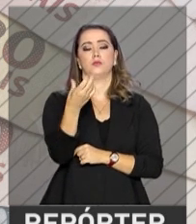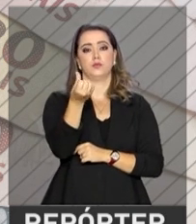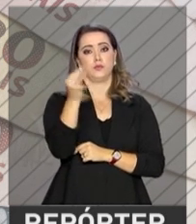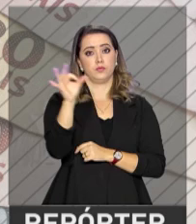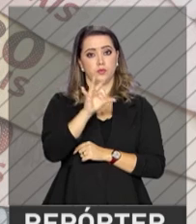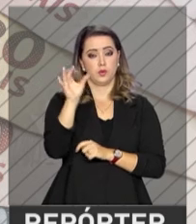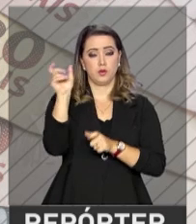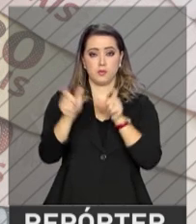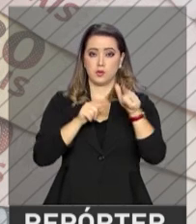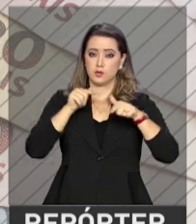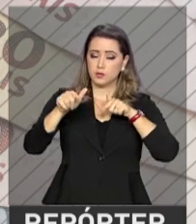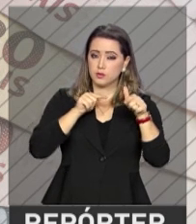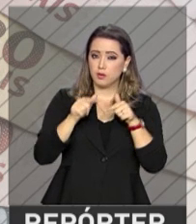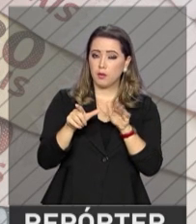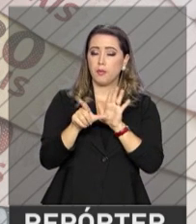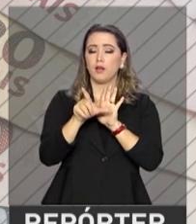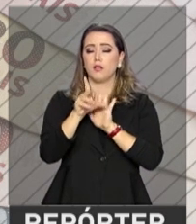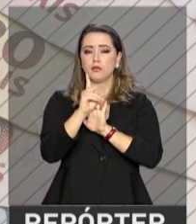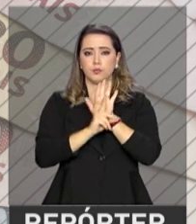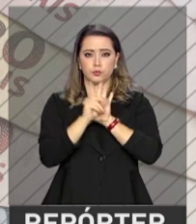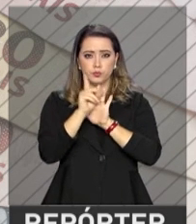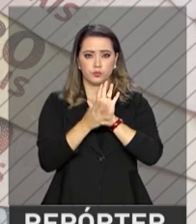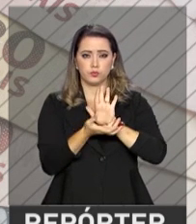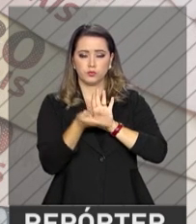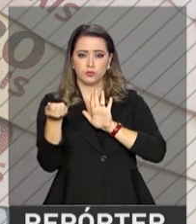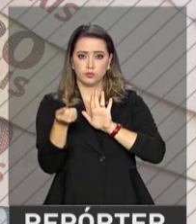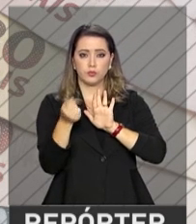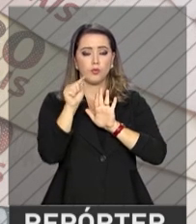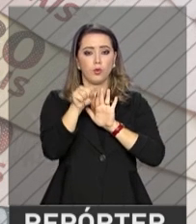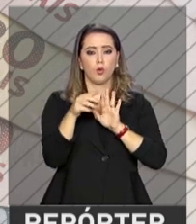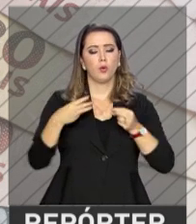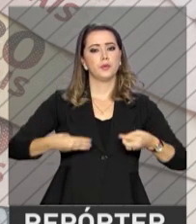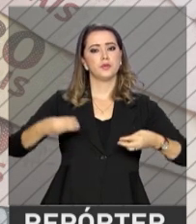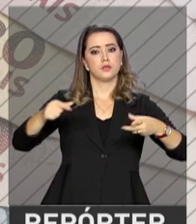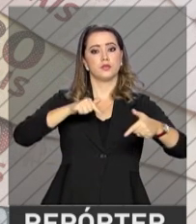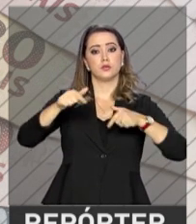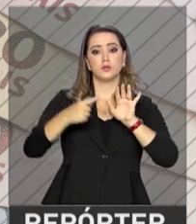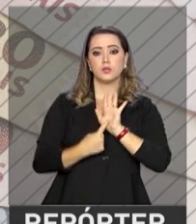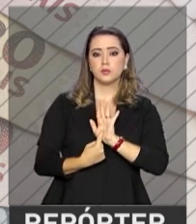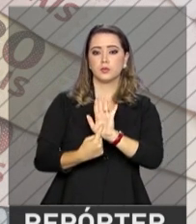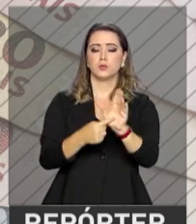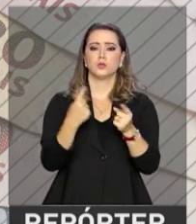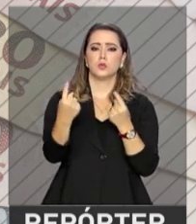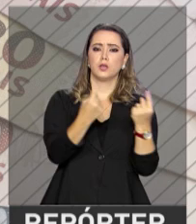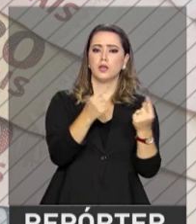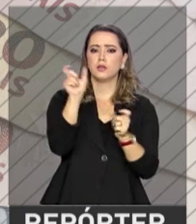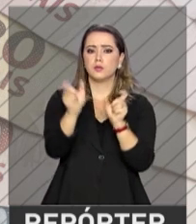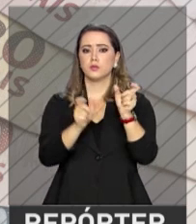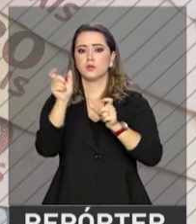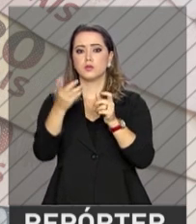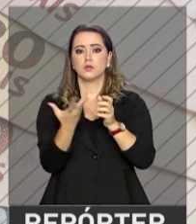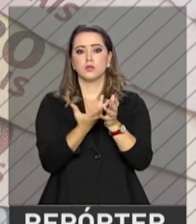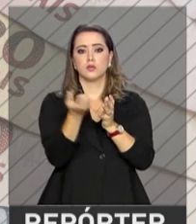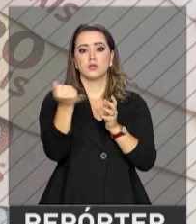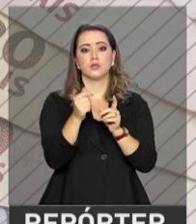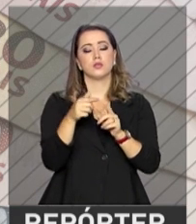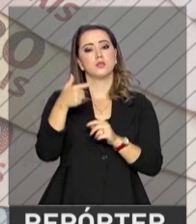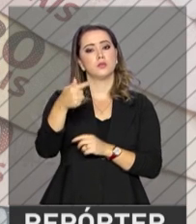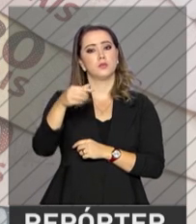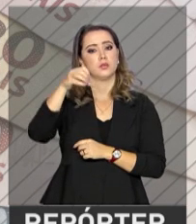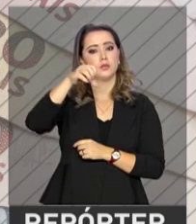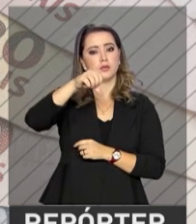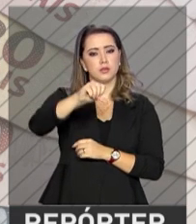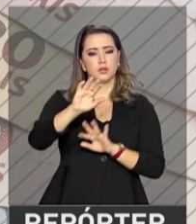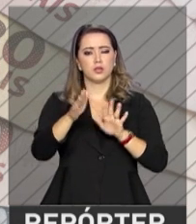com direito ao benefício dados do ministério do trabalho mostram que cada trabalhador recebeu entre 79 e